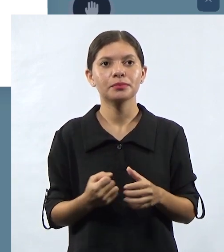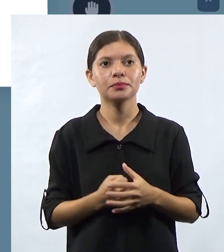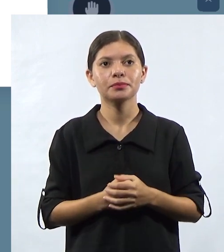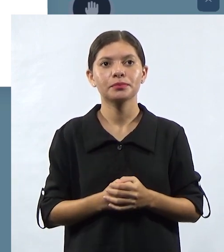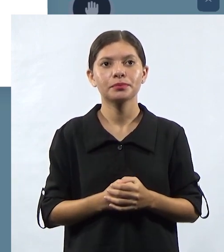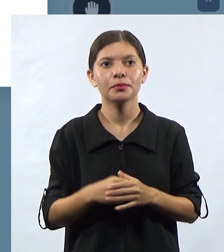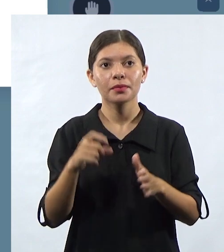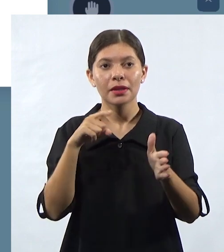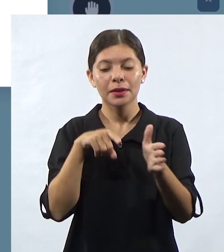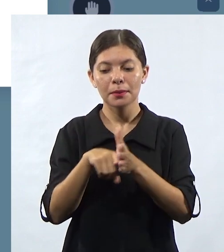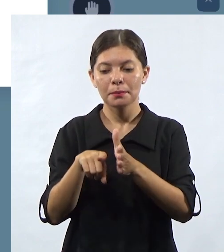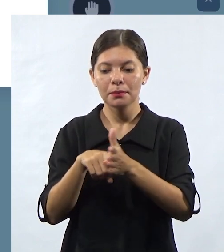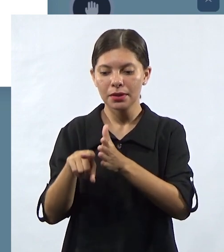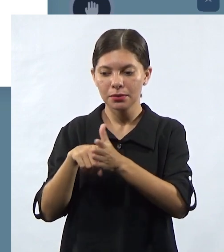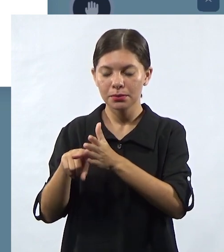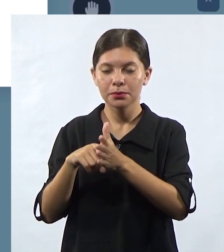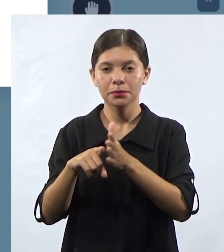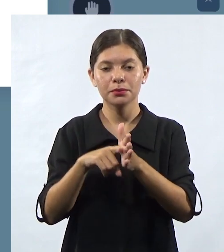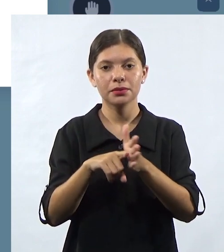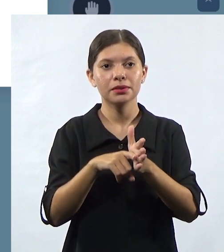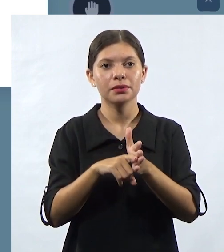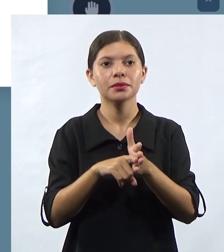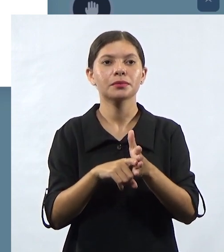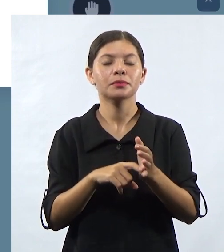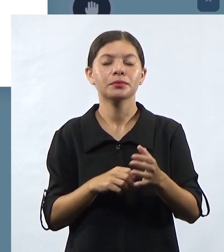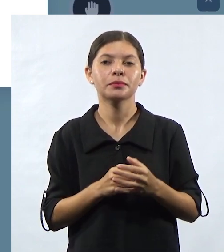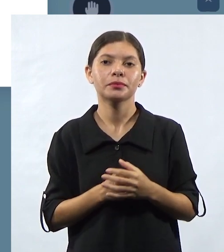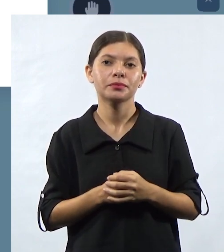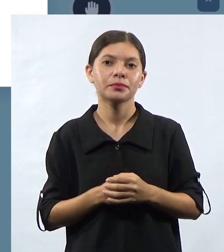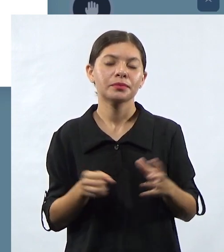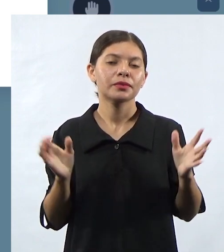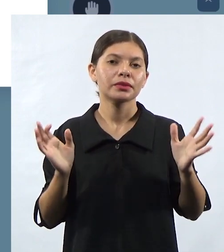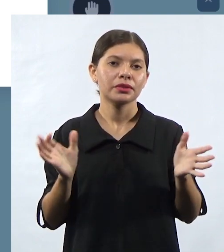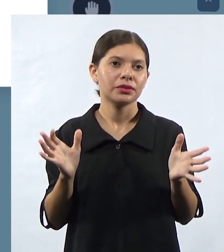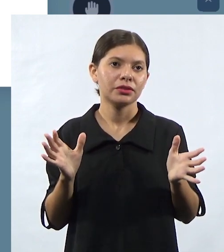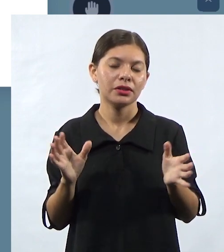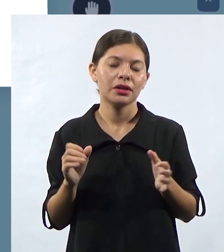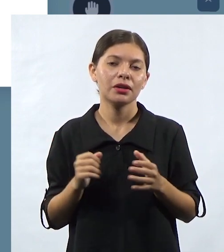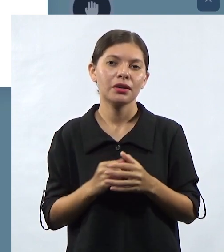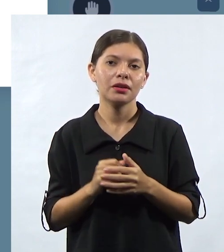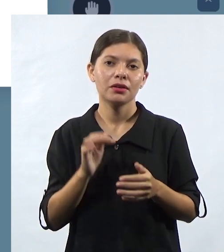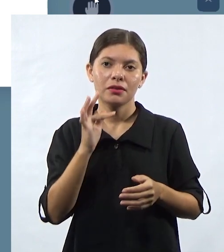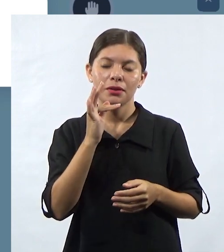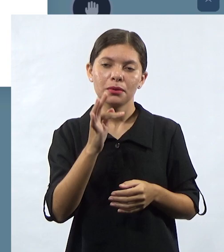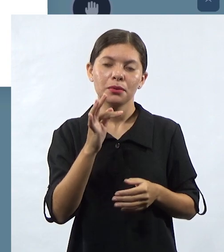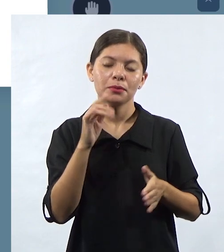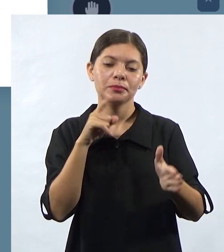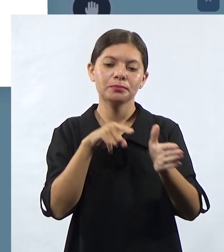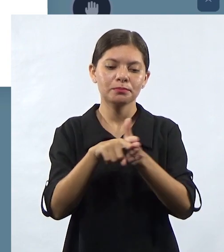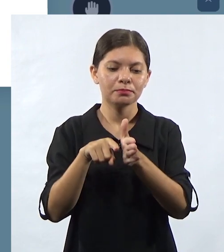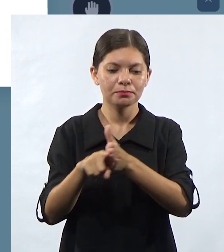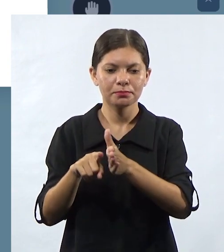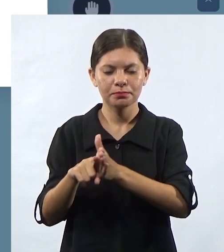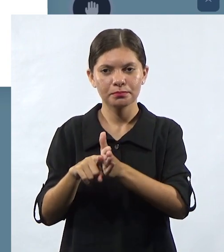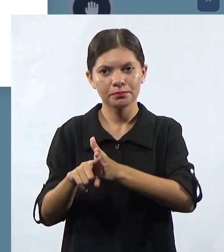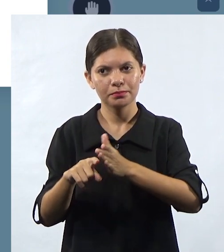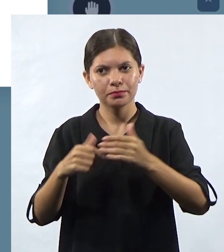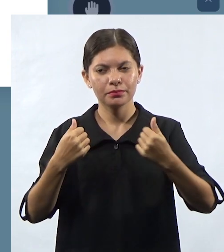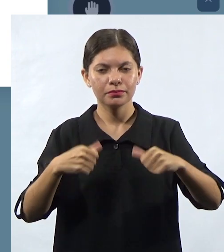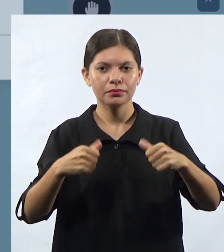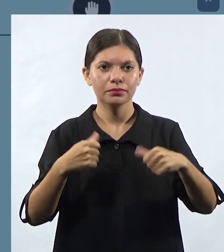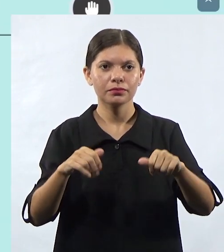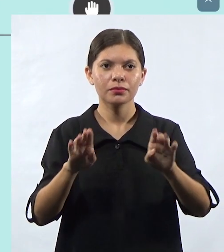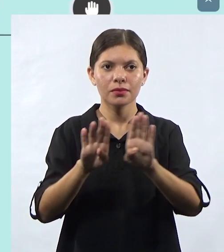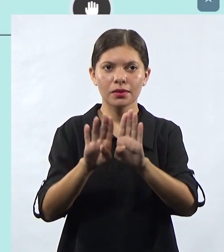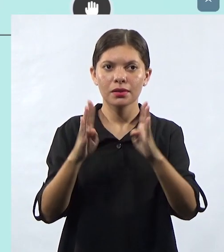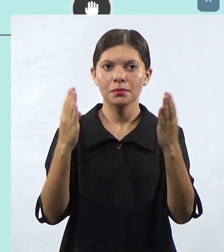perguntas, elas como a gente já comentou aqui, as perguntas elas precisam ser abertas, elas não podem